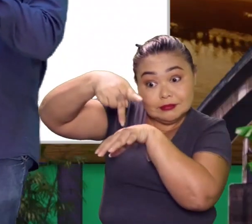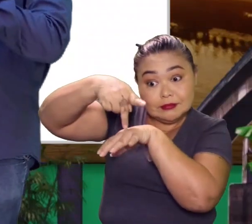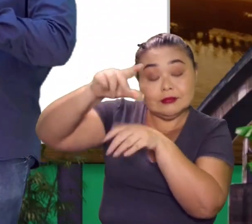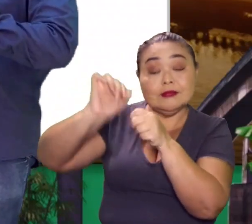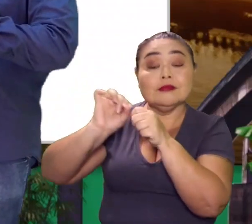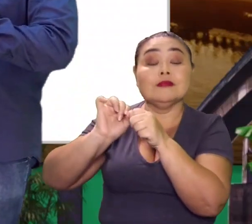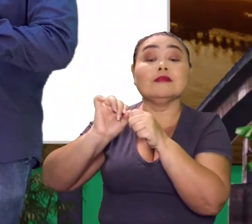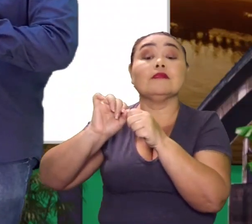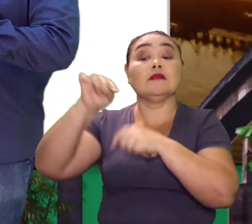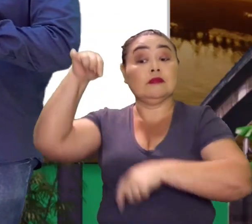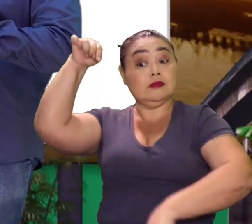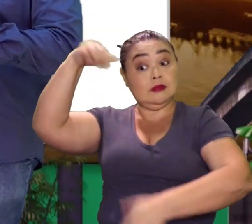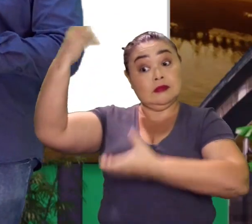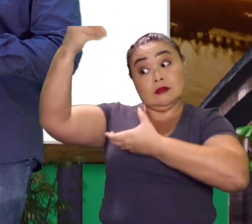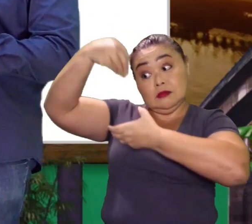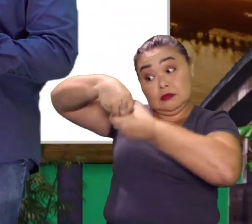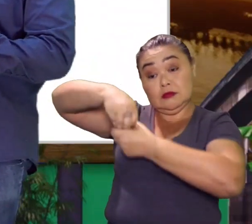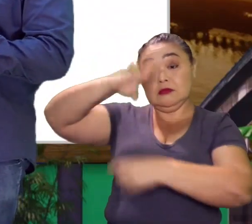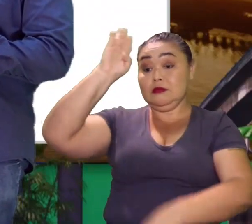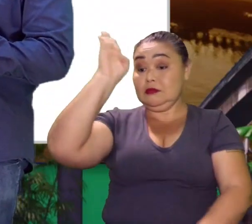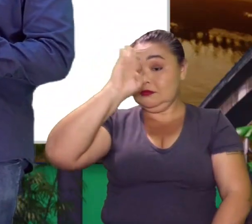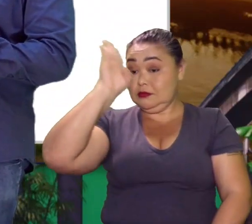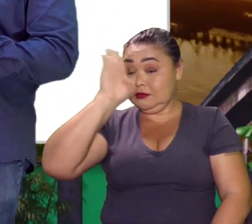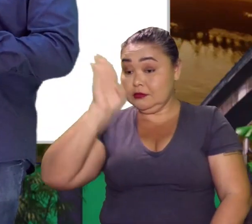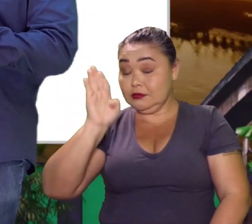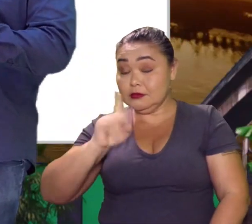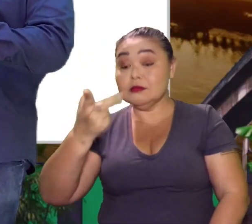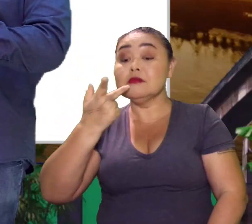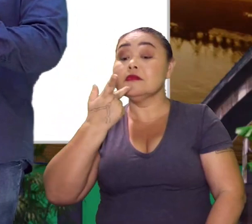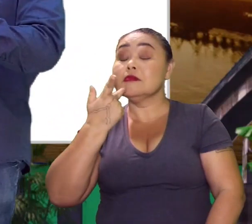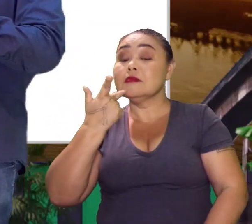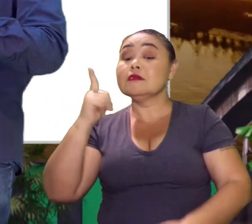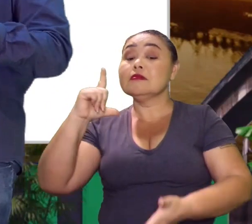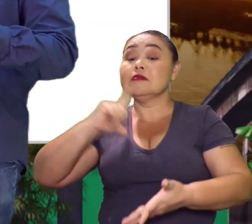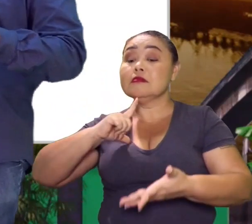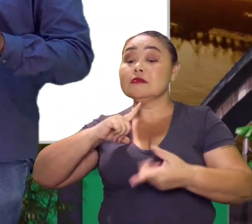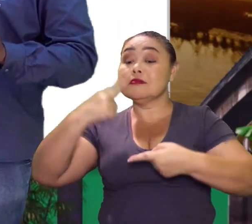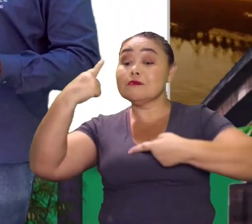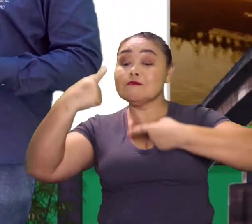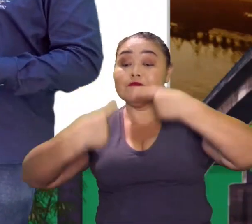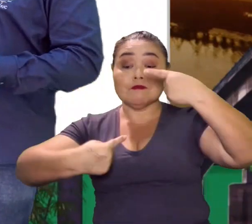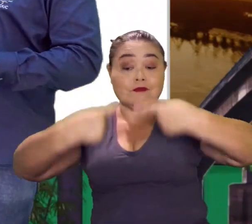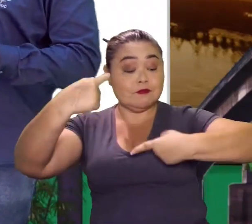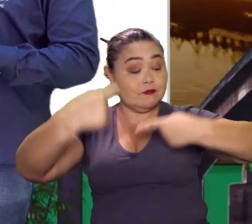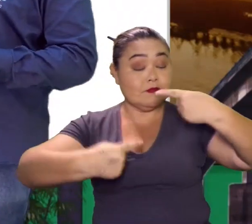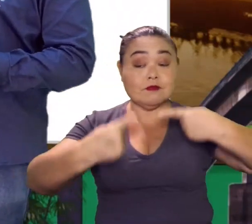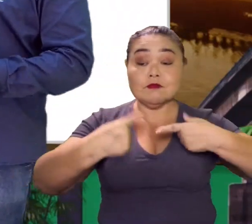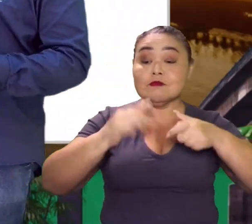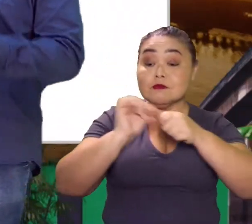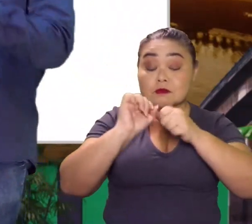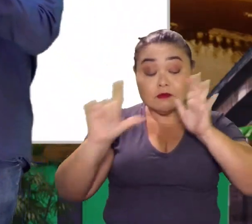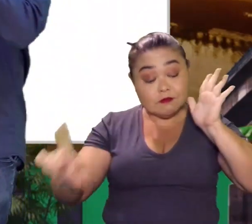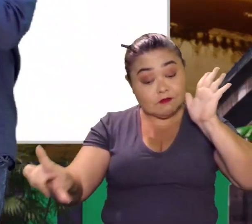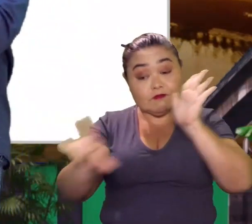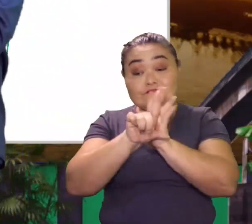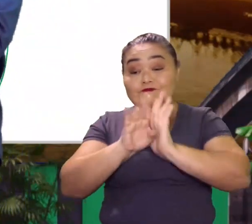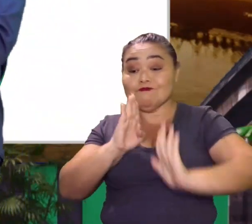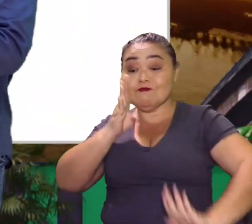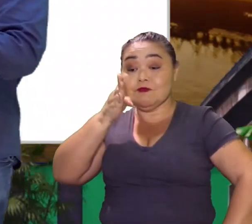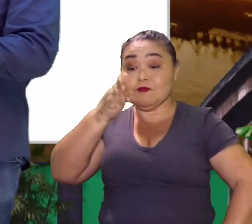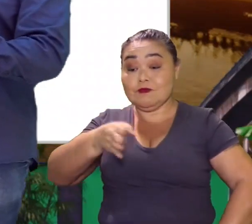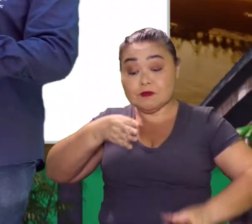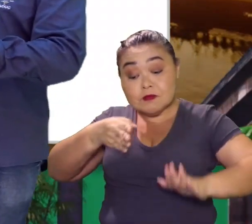Legal para o Brasil, nós estamos falando de quando existem políticas públicas, legislações somente para o